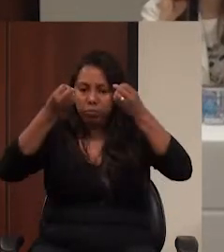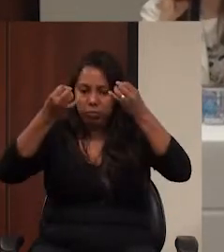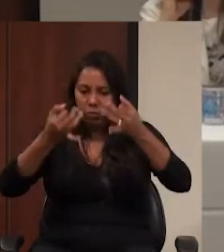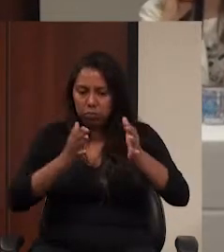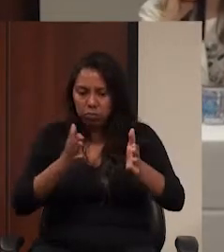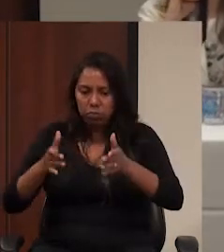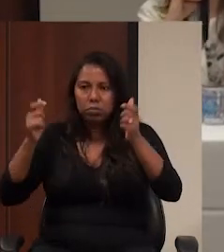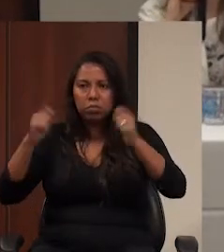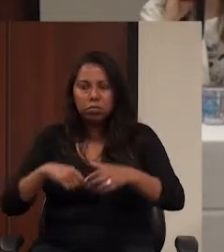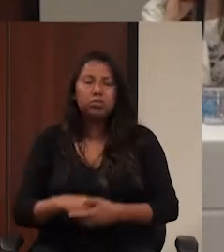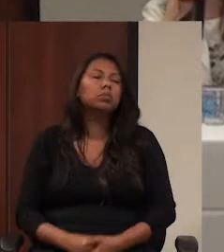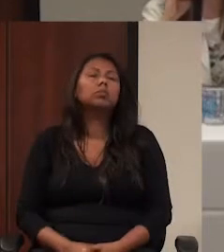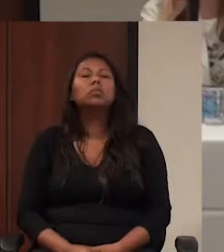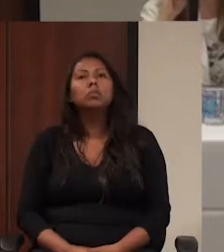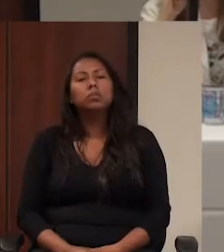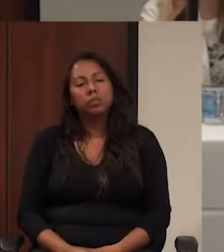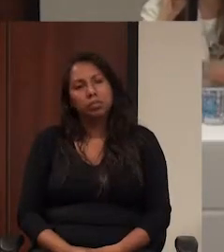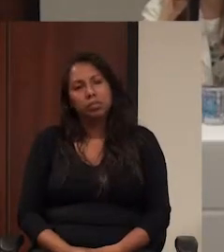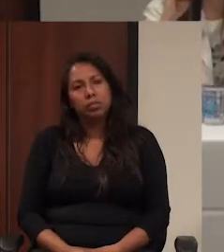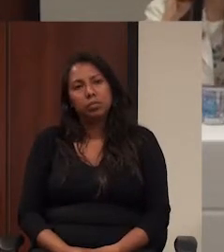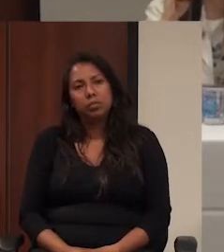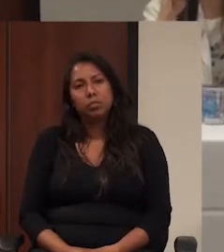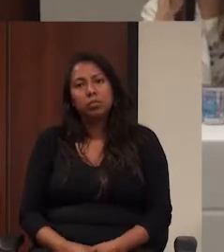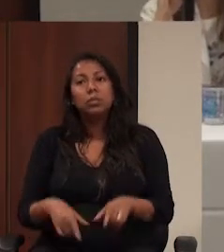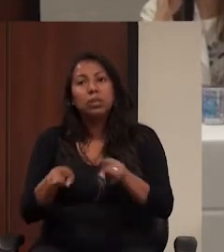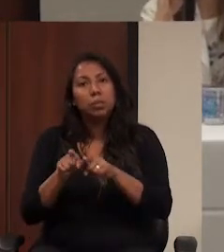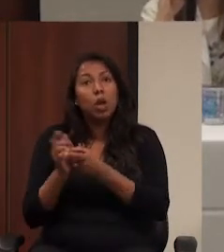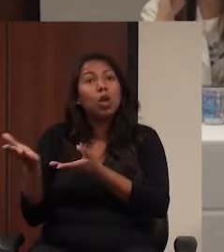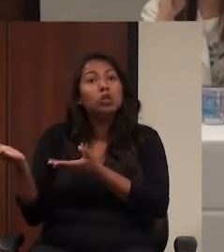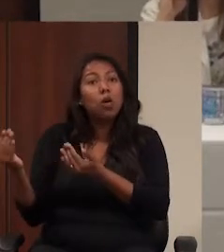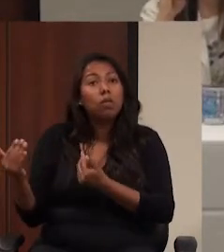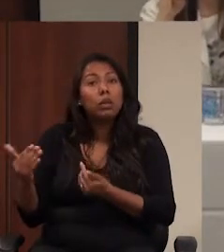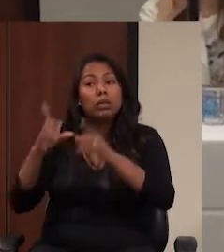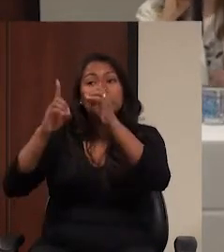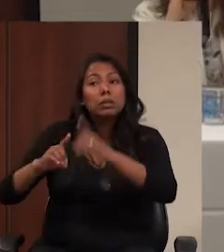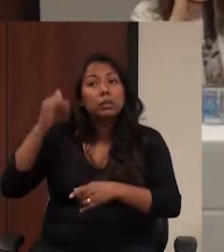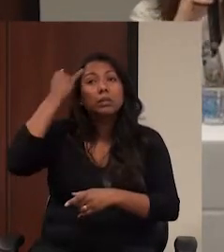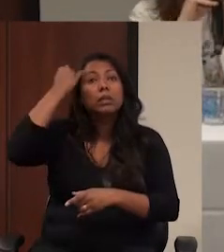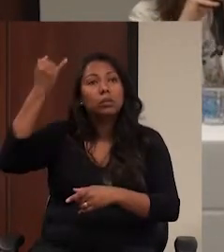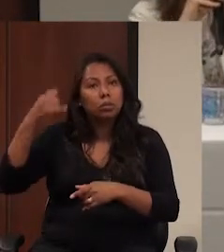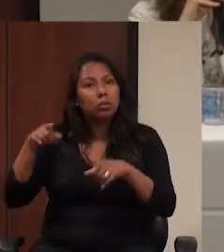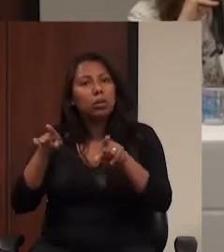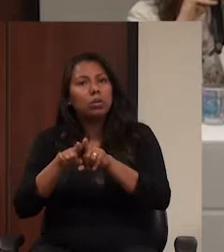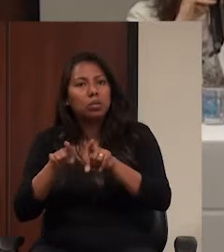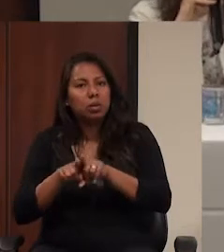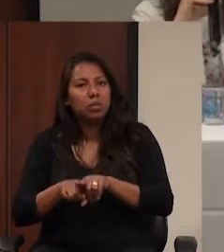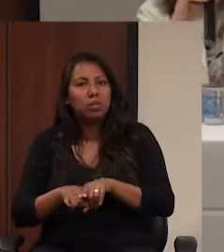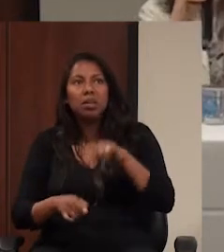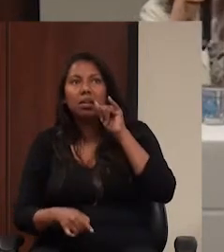E também esse mesmo mecanismo serve para quê? Para jovens com deficiência intelectual evitarem a nomeação de um